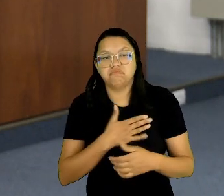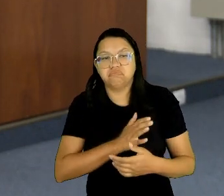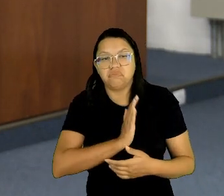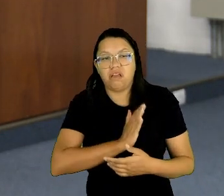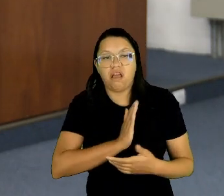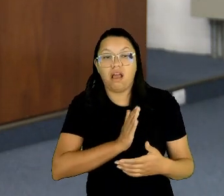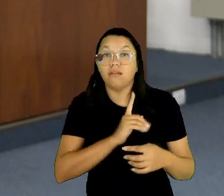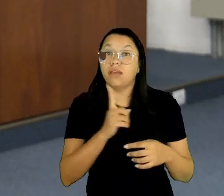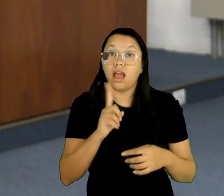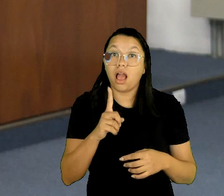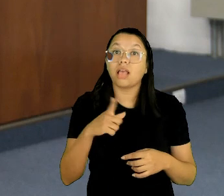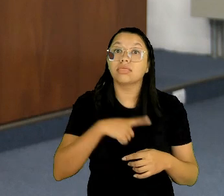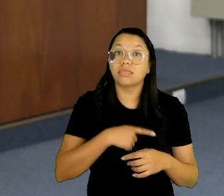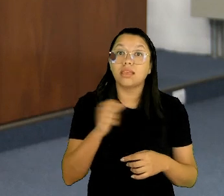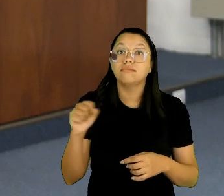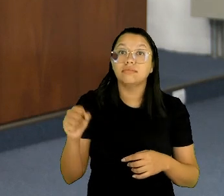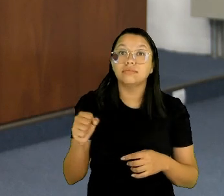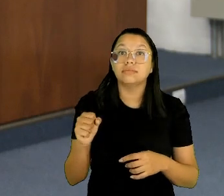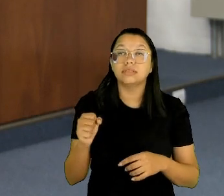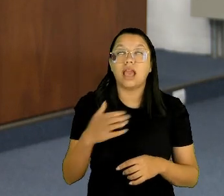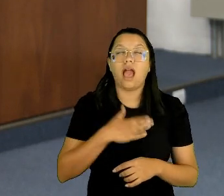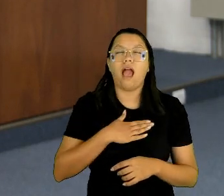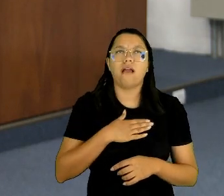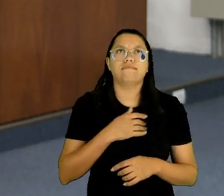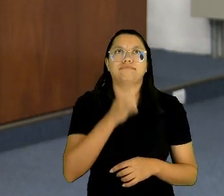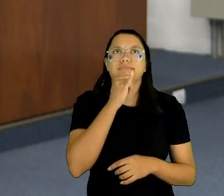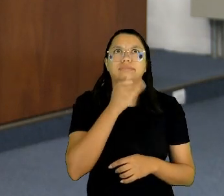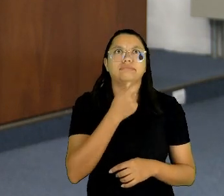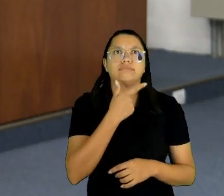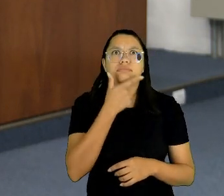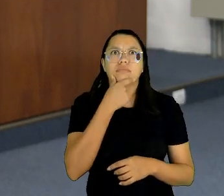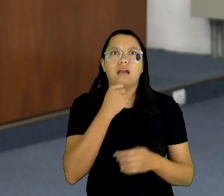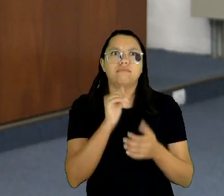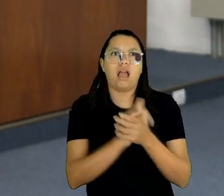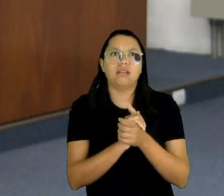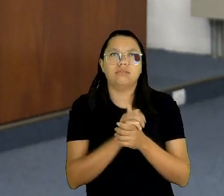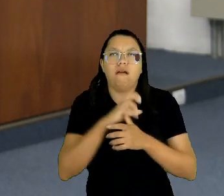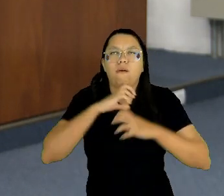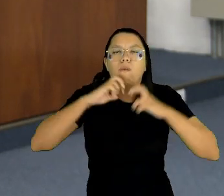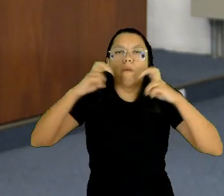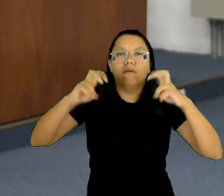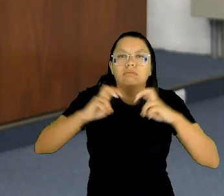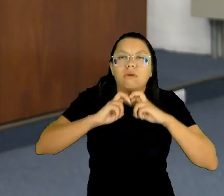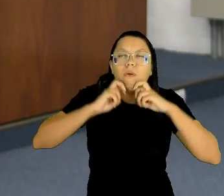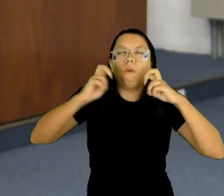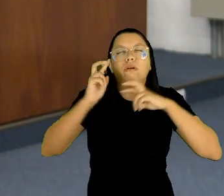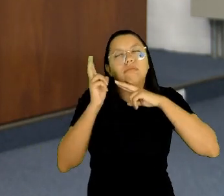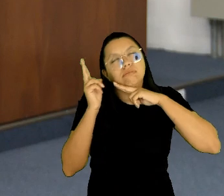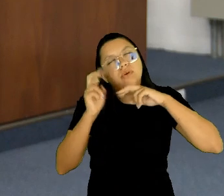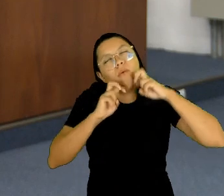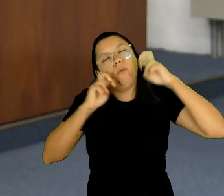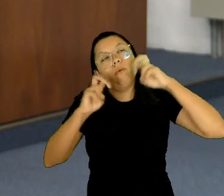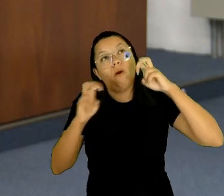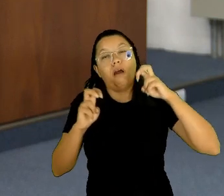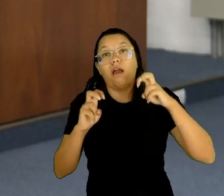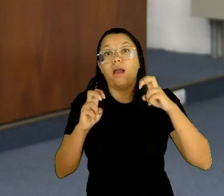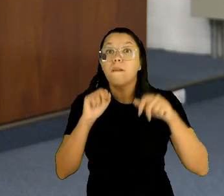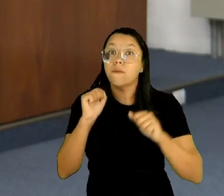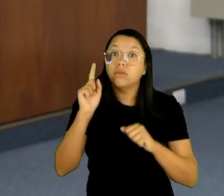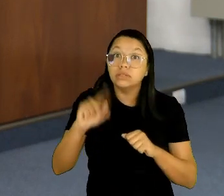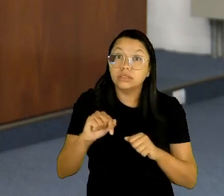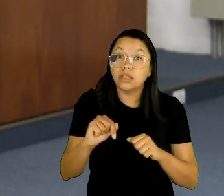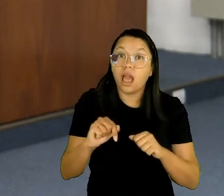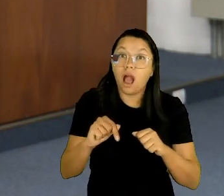mal, ou que tem apneia do sono, aquele, meu marido ronca a noite inteira e parece que parou de respirar no meio da noite. A gente sabe que isso